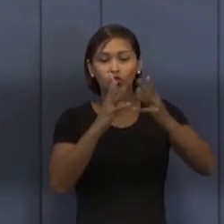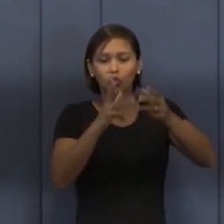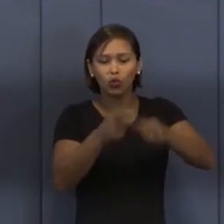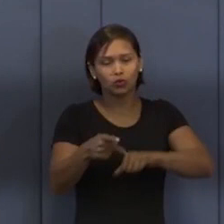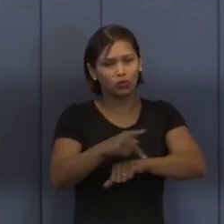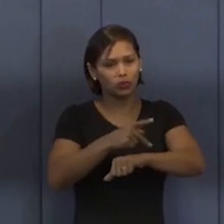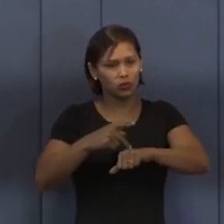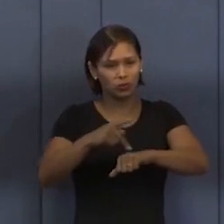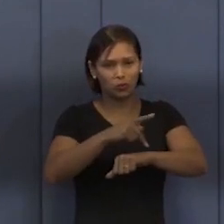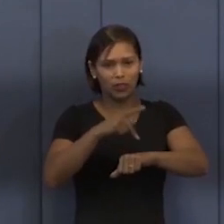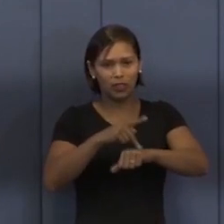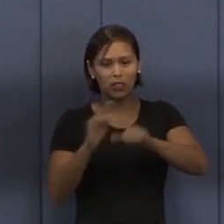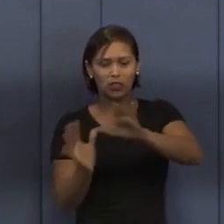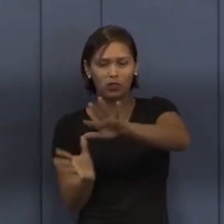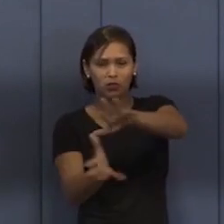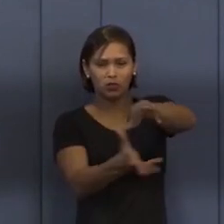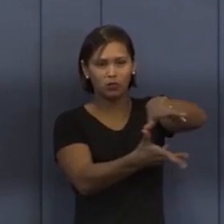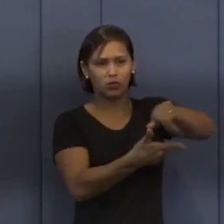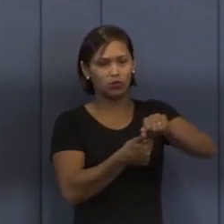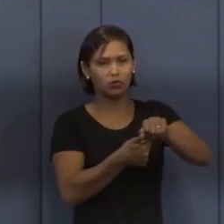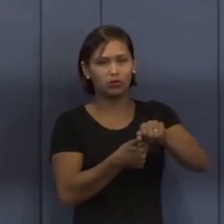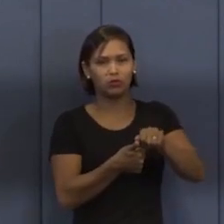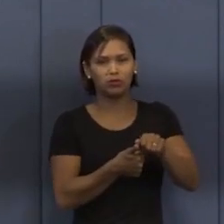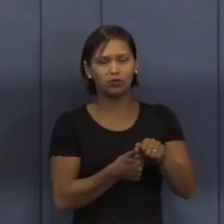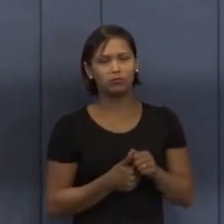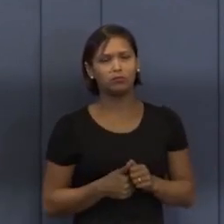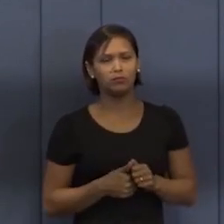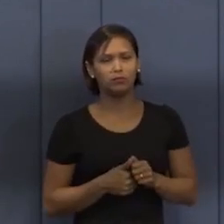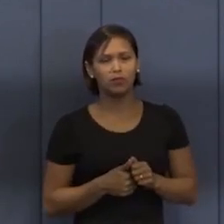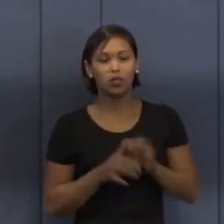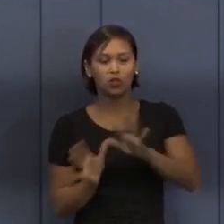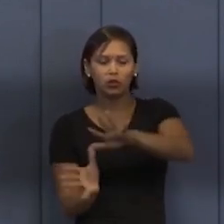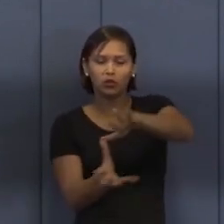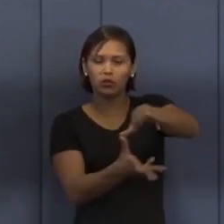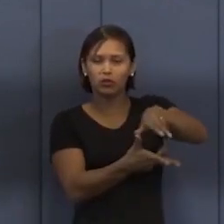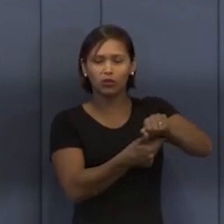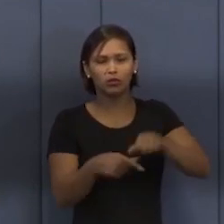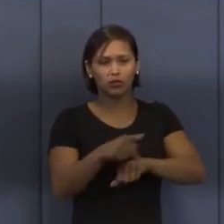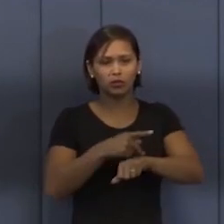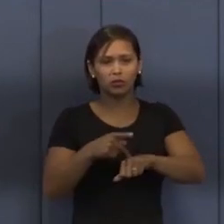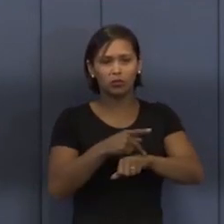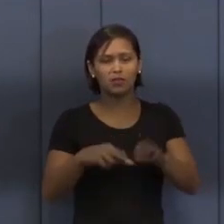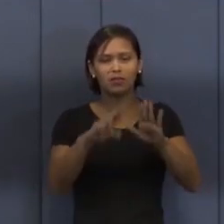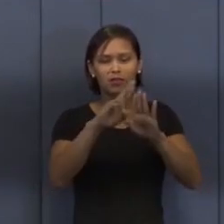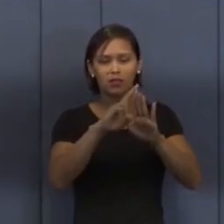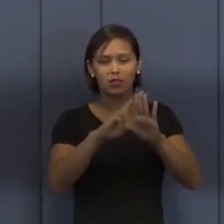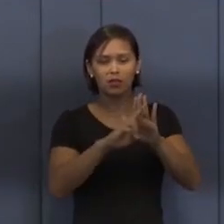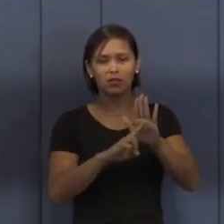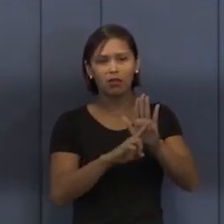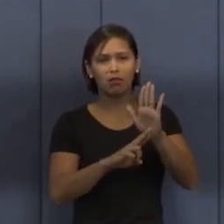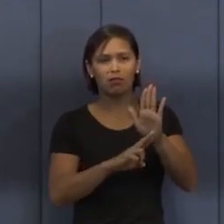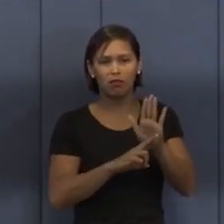todas as nações do mundo. Todas as nações do mundo ficarão sujeitas a uma uniformidade de